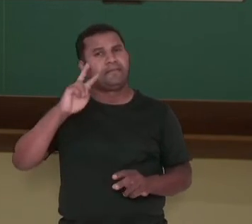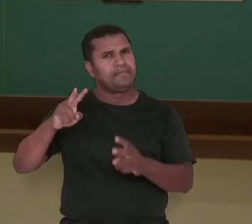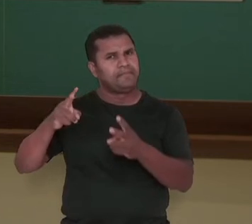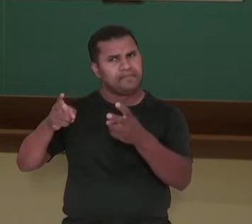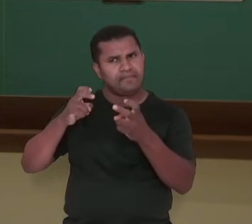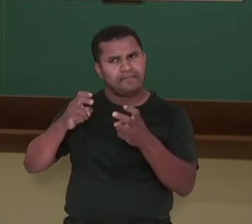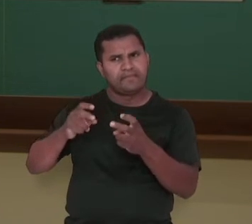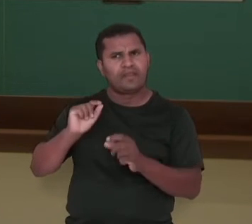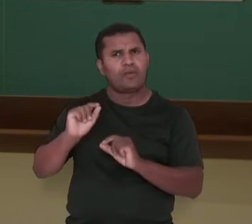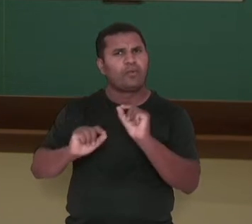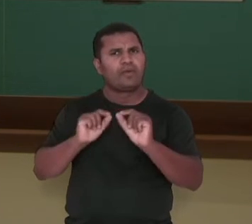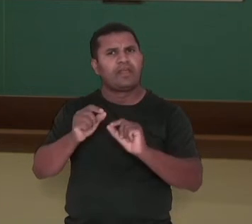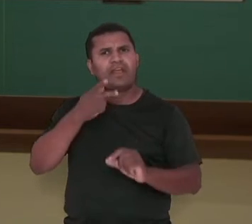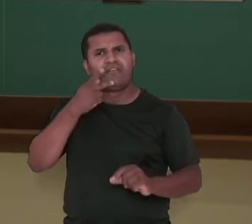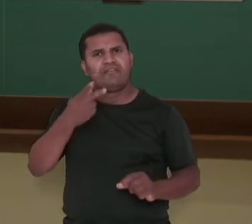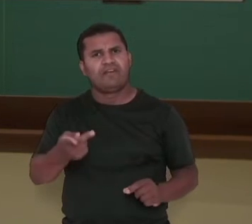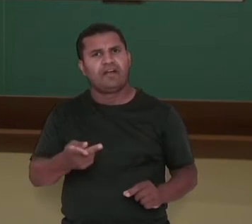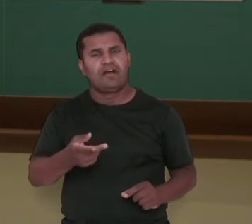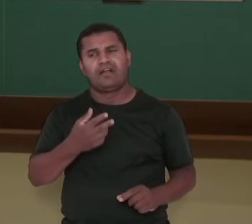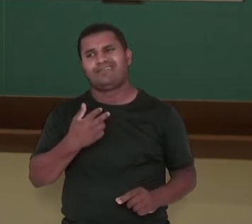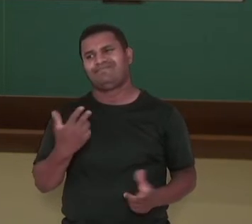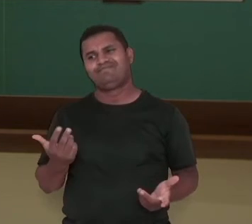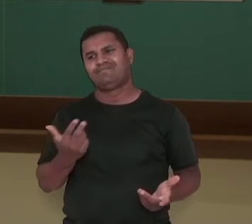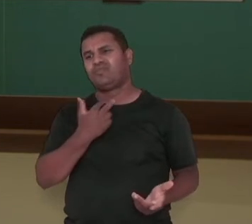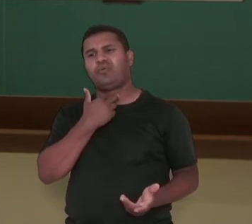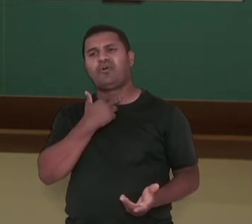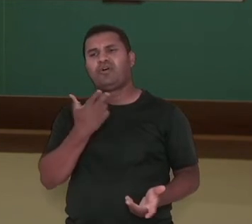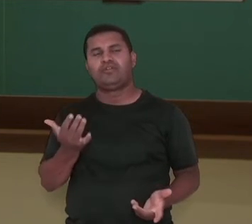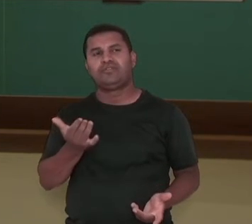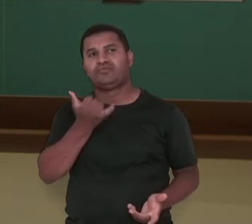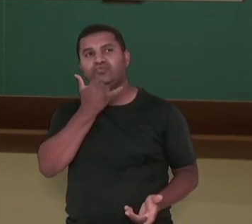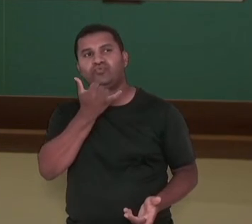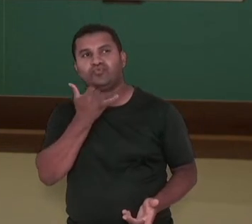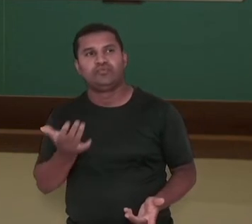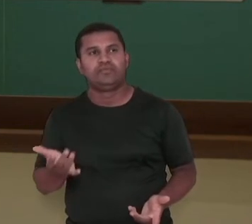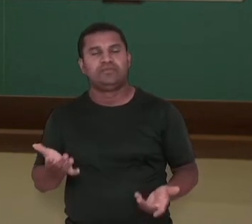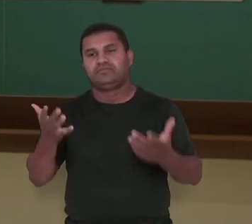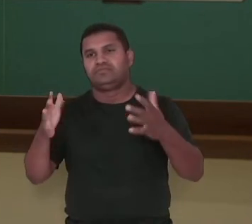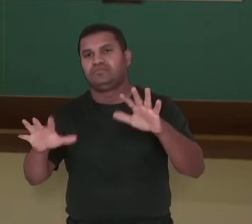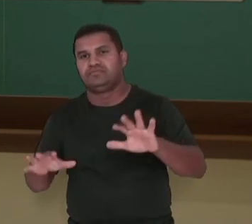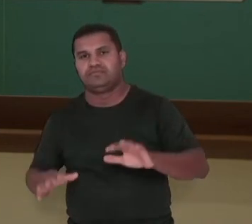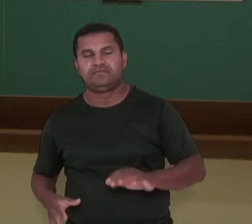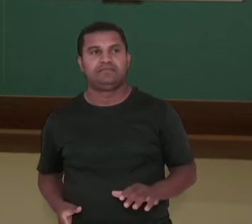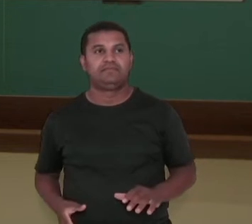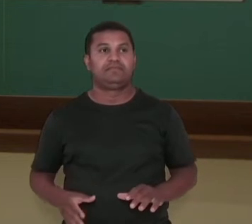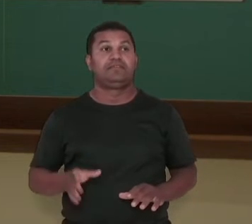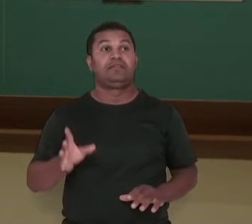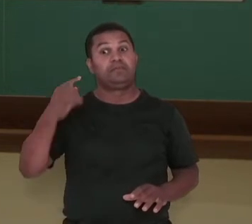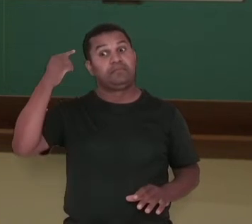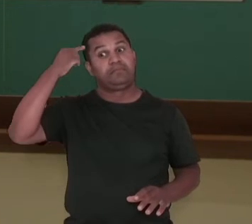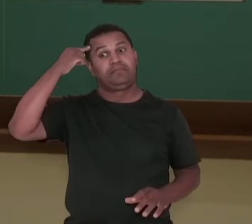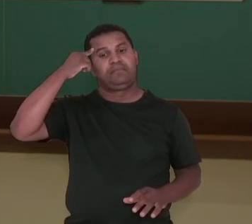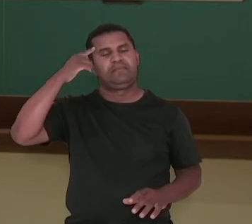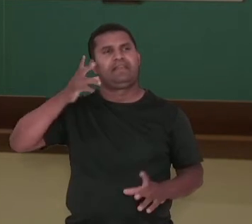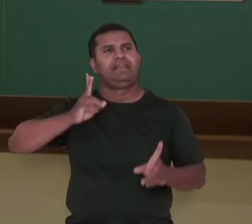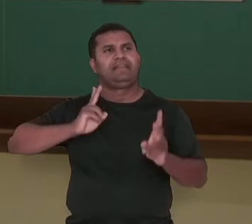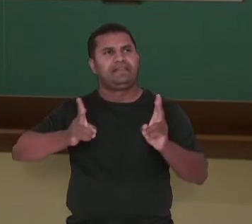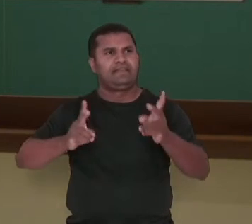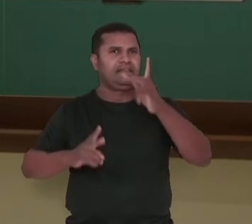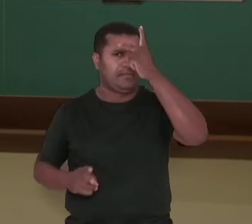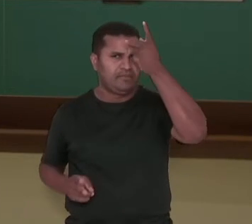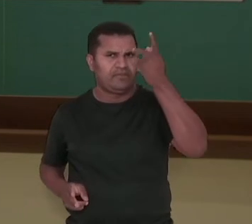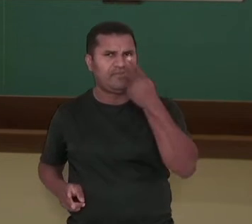no que vocês falam, no que as outras pessoas vão anotando ali. Tenho certeza que agora vocês vão pensar nisso o tempo todo. Quando alguém falar uma